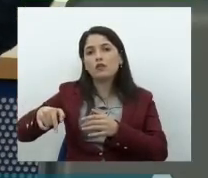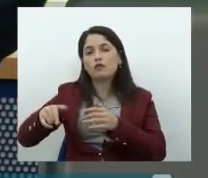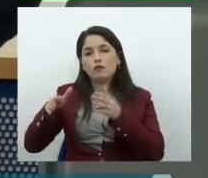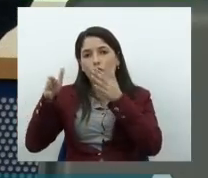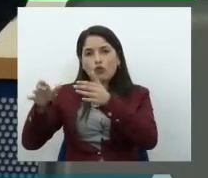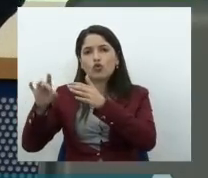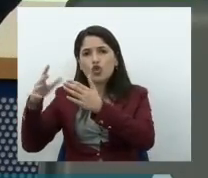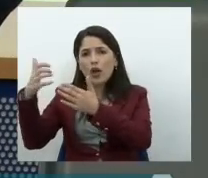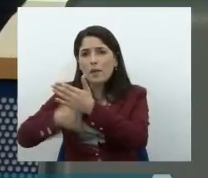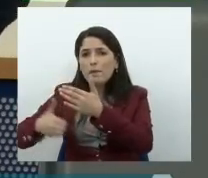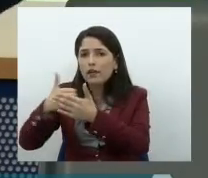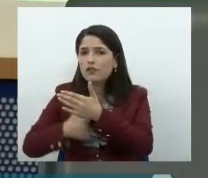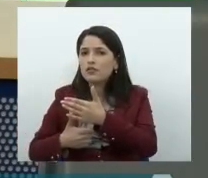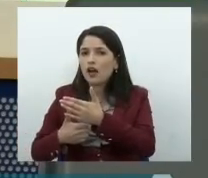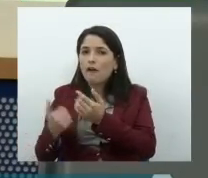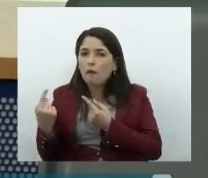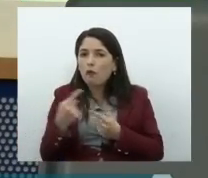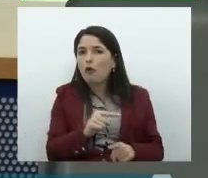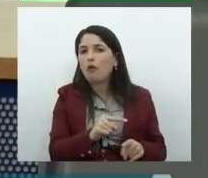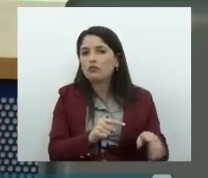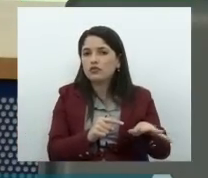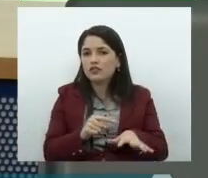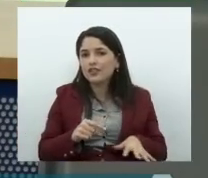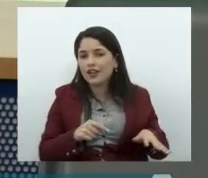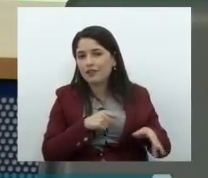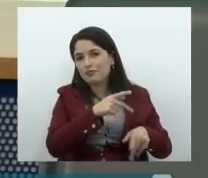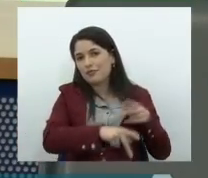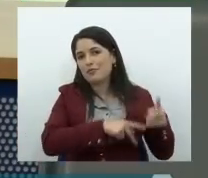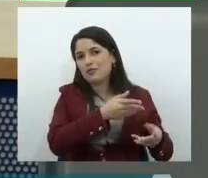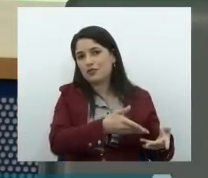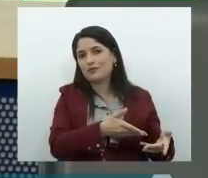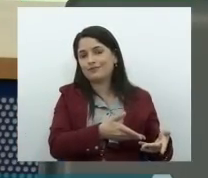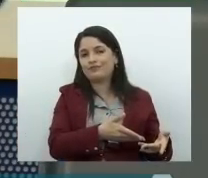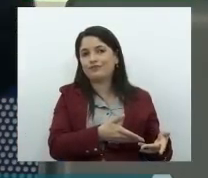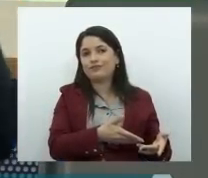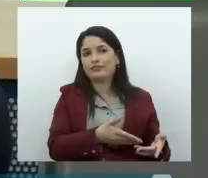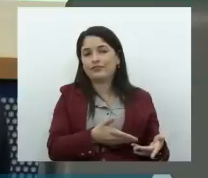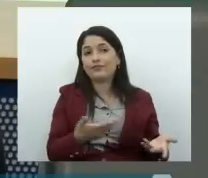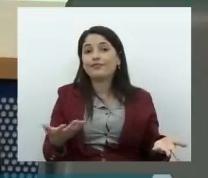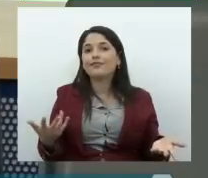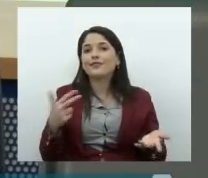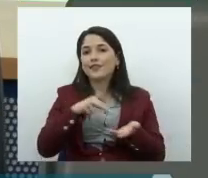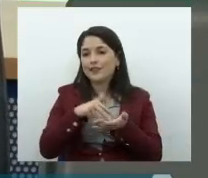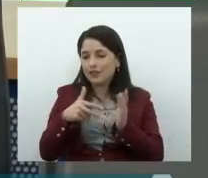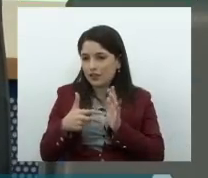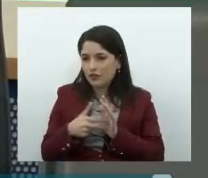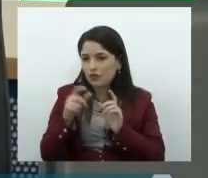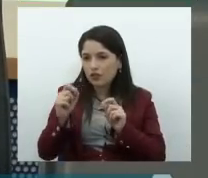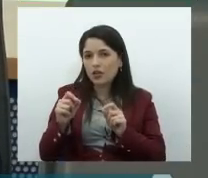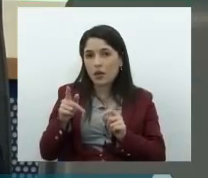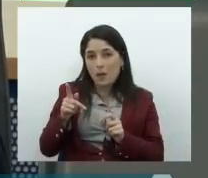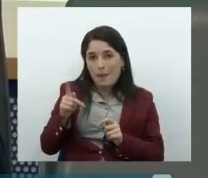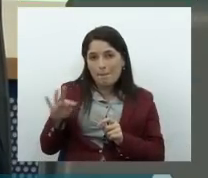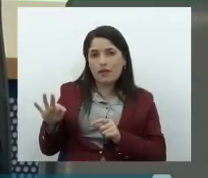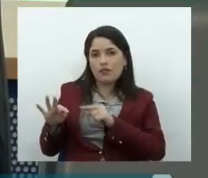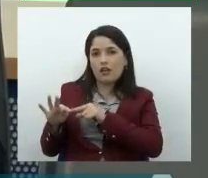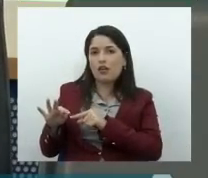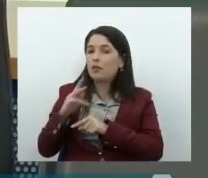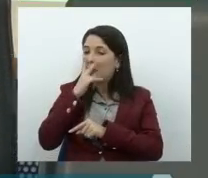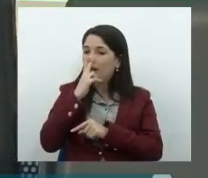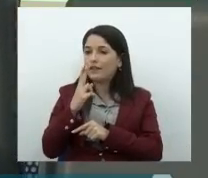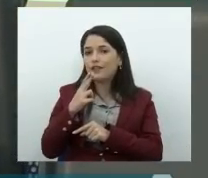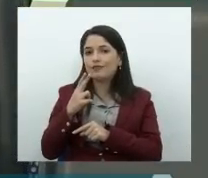esse seja a mais terrível herança que vamos herdar do PT, o fato dele não ter conseguido se